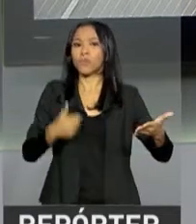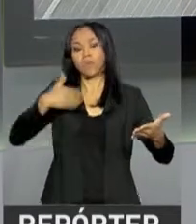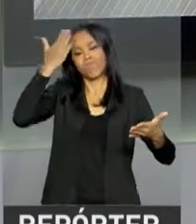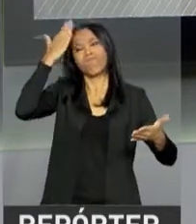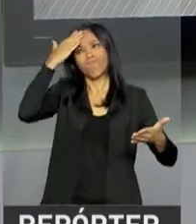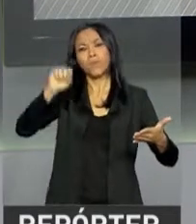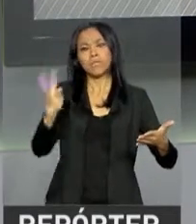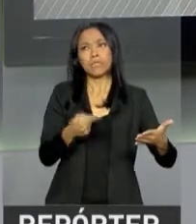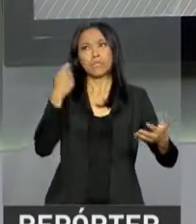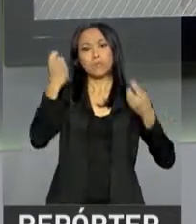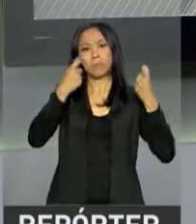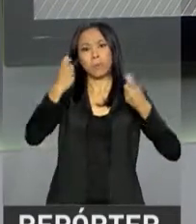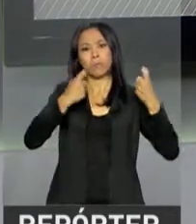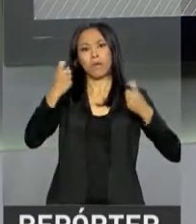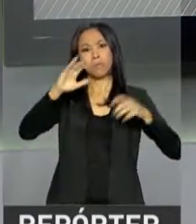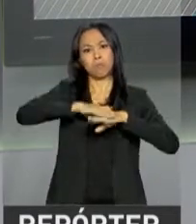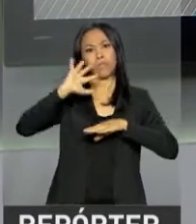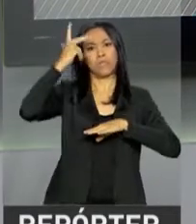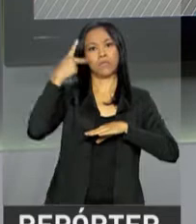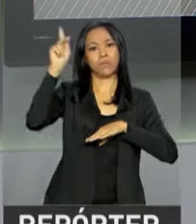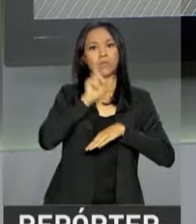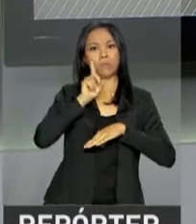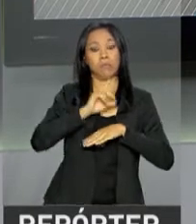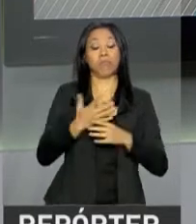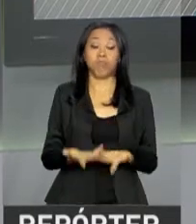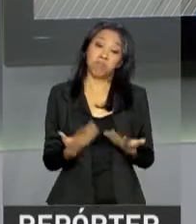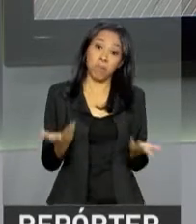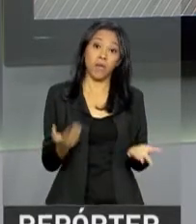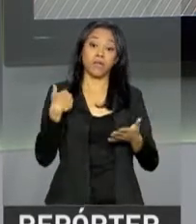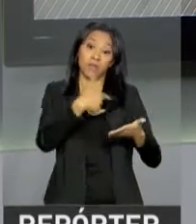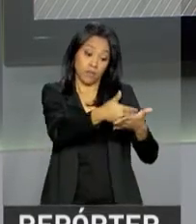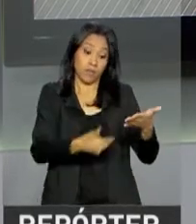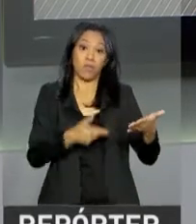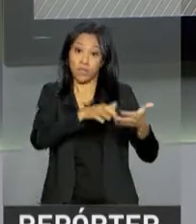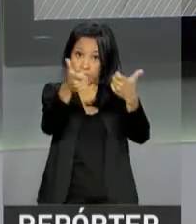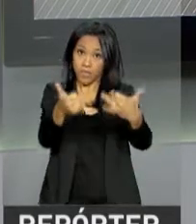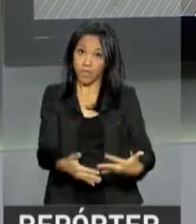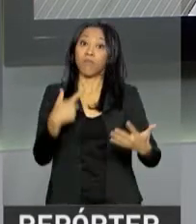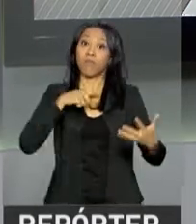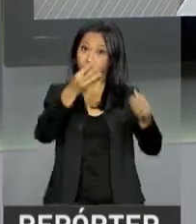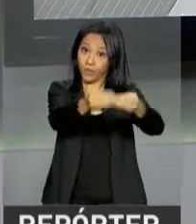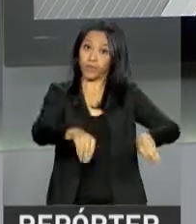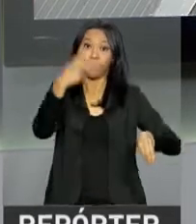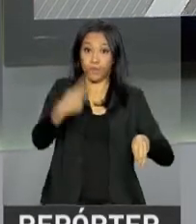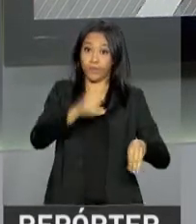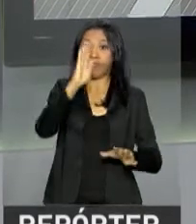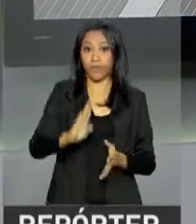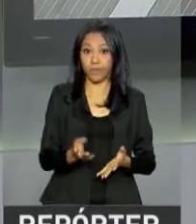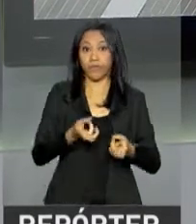com grande preocupação segundo a nota o governo diz que as medidas vão causar graves prejuízos às exportações brasileiras